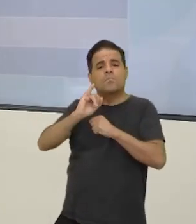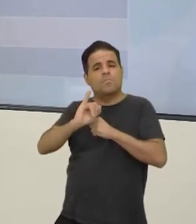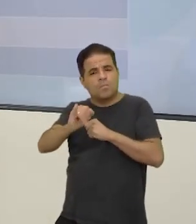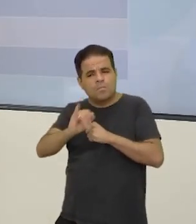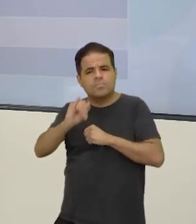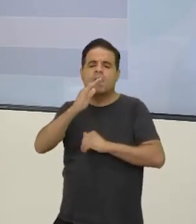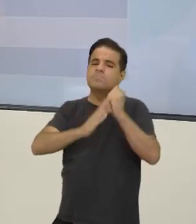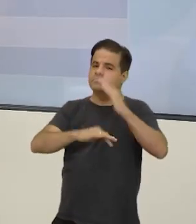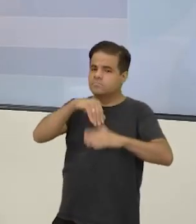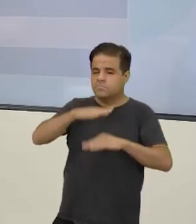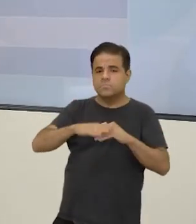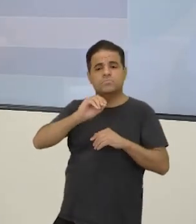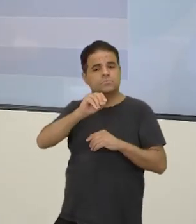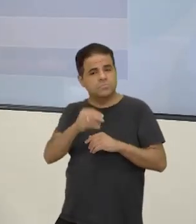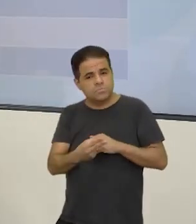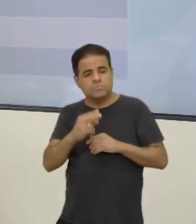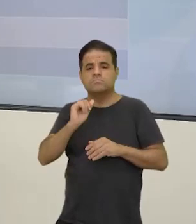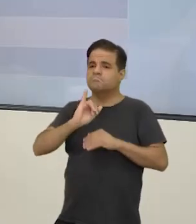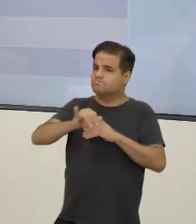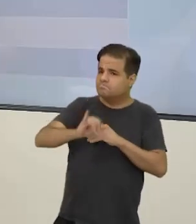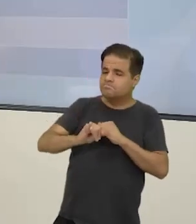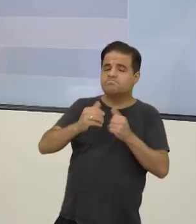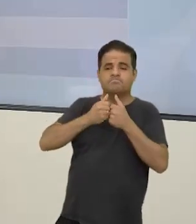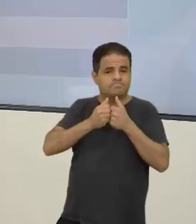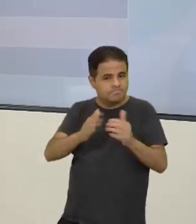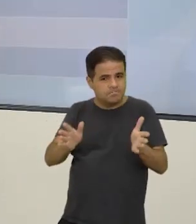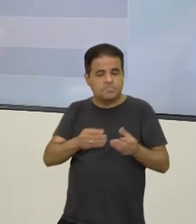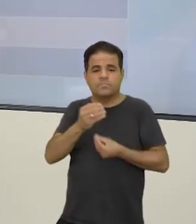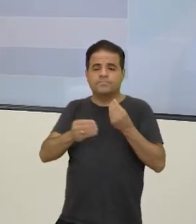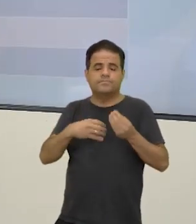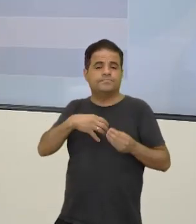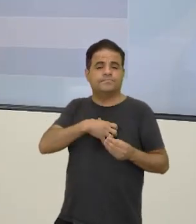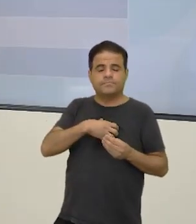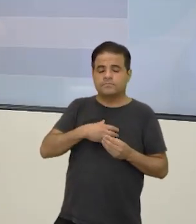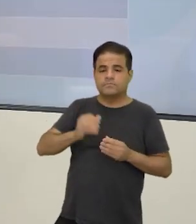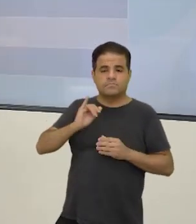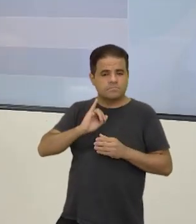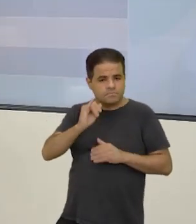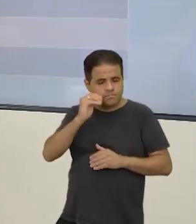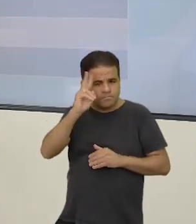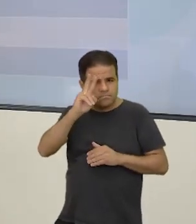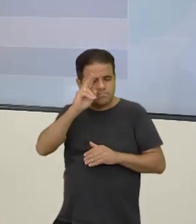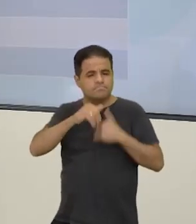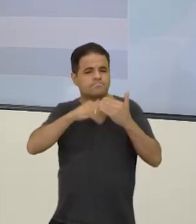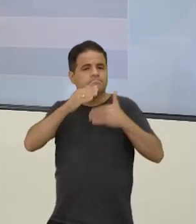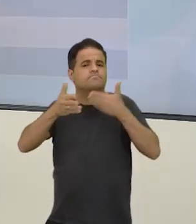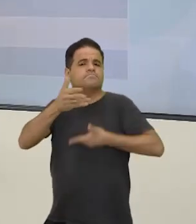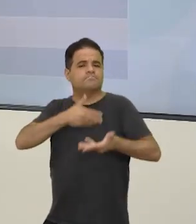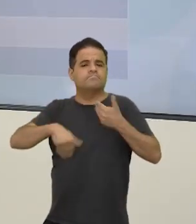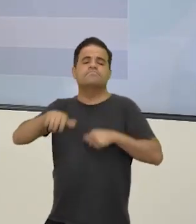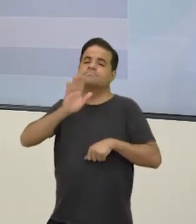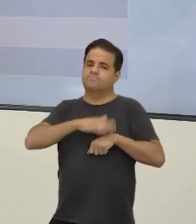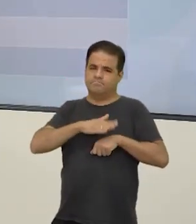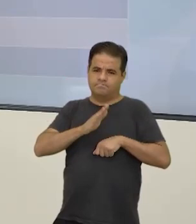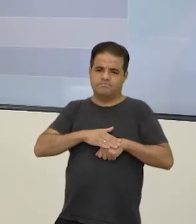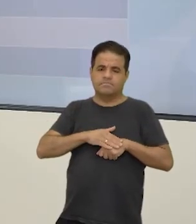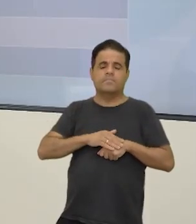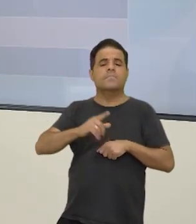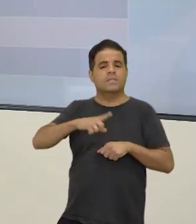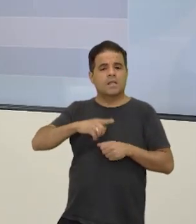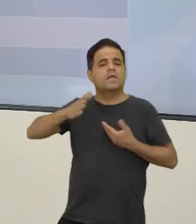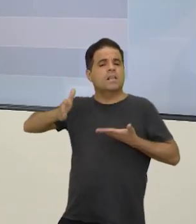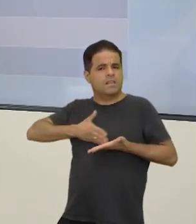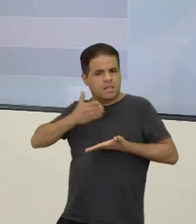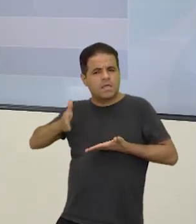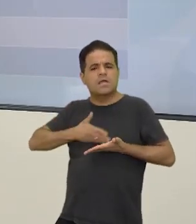ação, ou se decide contar uma história de trás para frente, com a maneira que a história se desenvolve na narrativa. Esse é o tempo. Por exemplo, tem